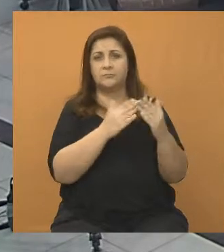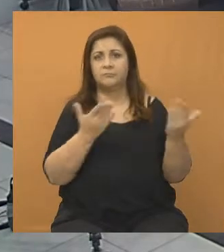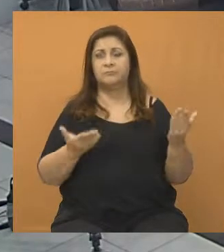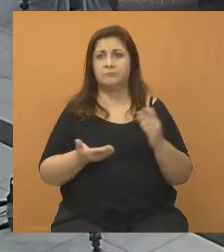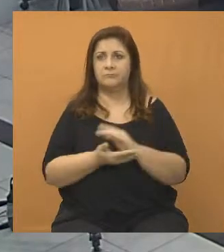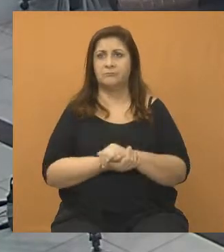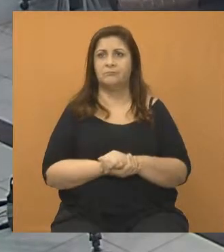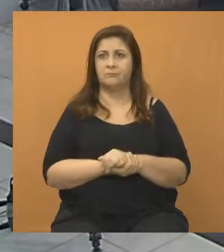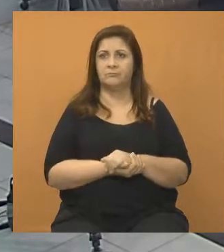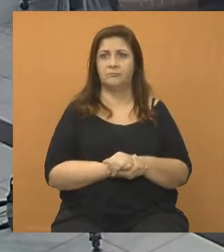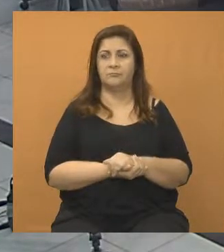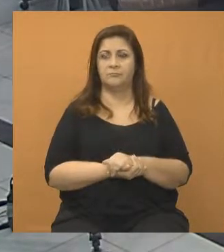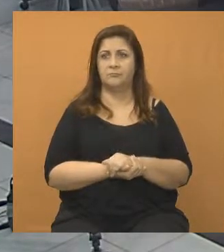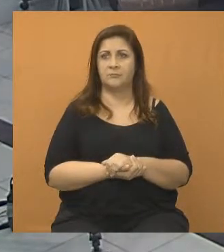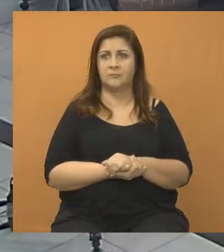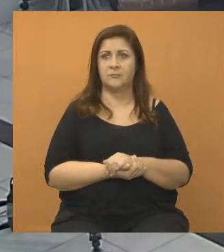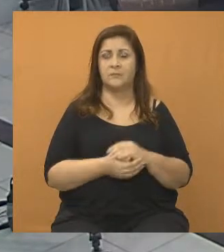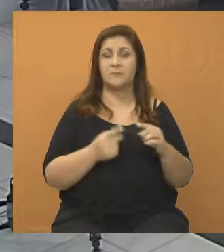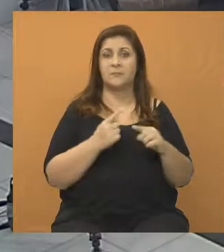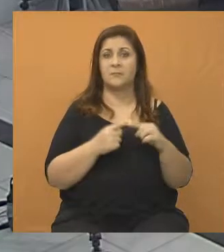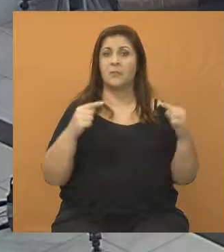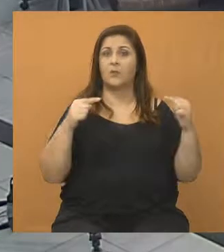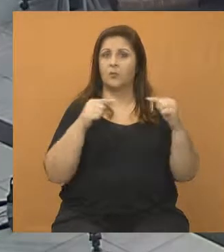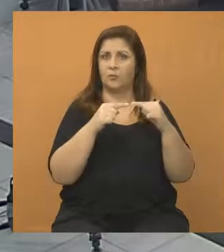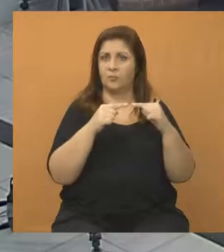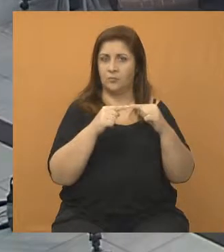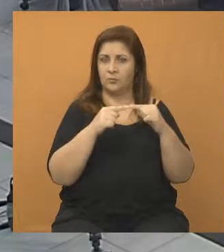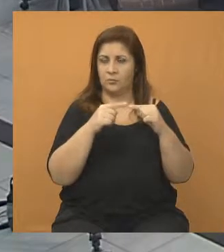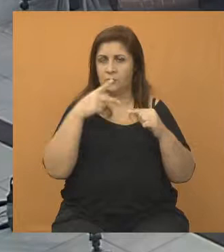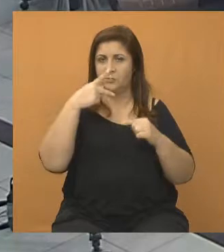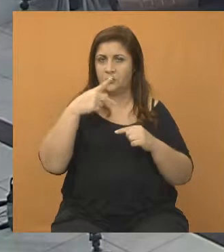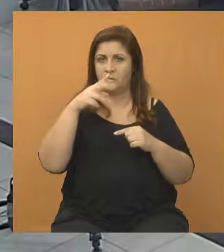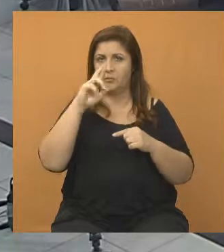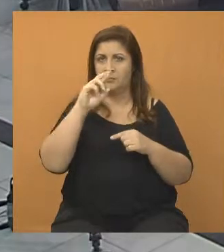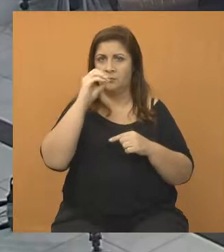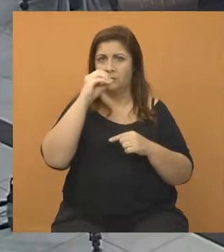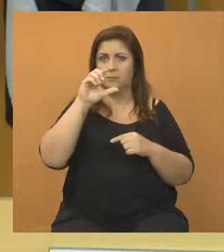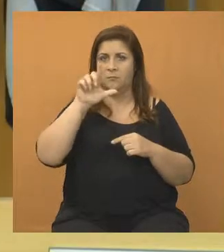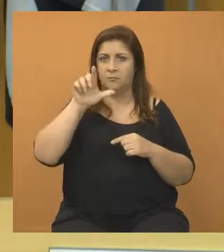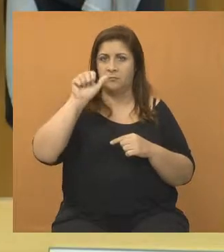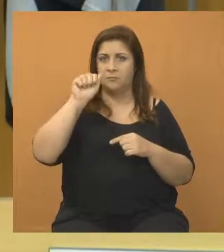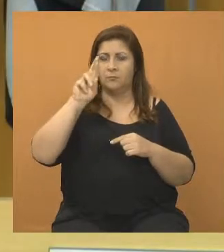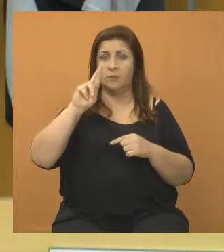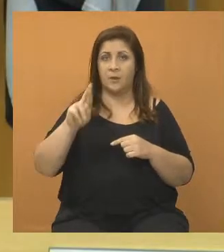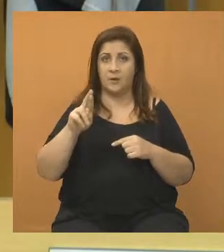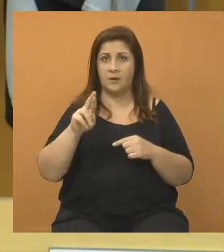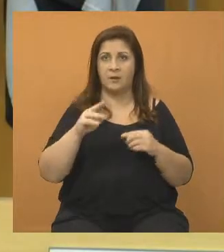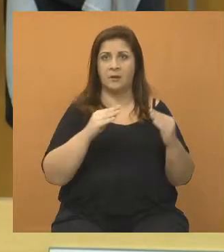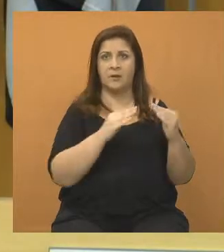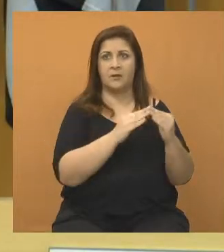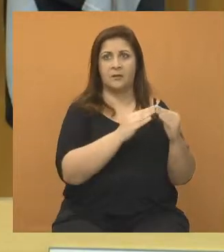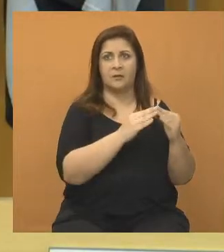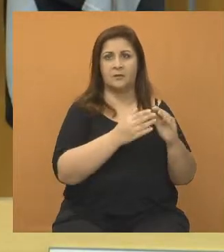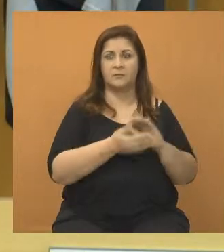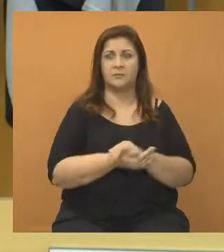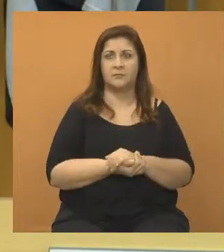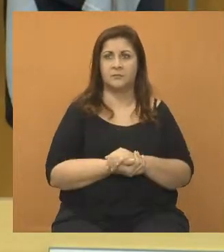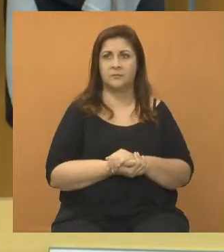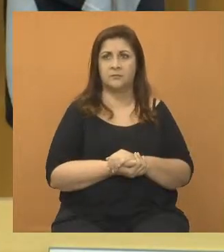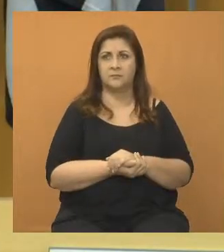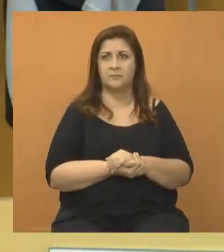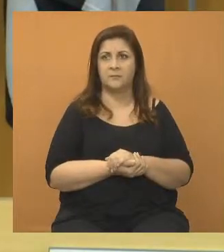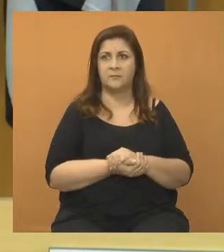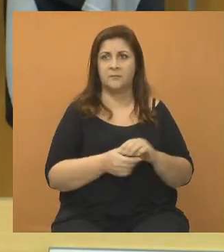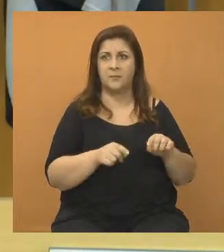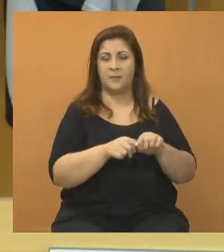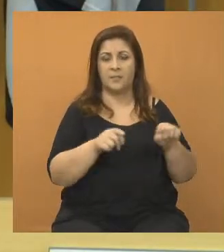imóveis. Né? Sim, que o objetivo da Fundação Prolar é moradia popular, né? E lotes em condomínio de alto padrão não é interessante